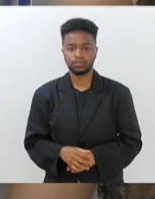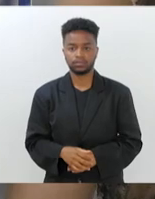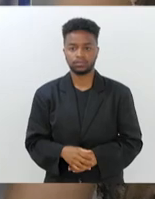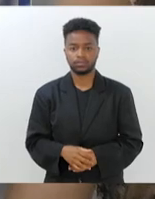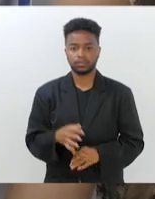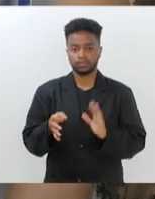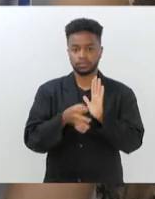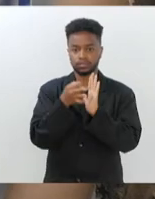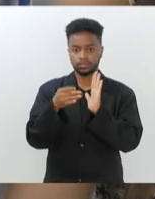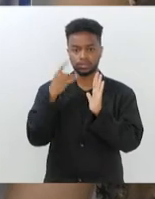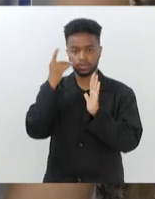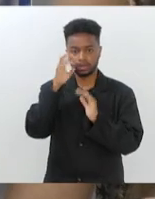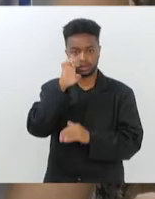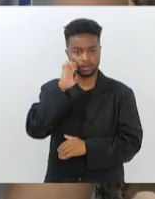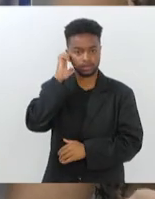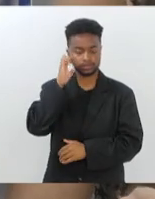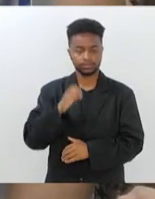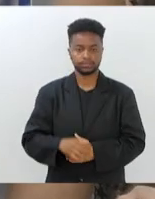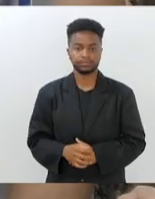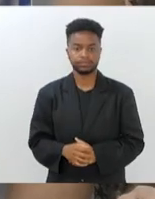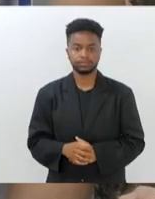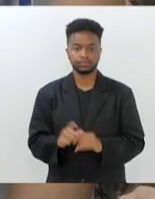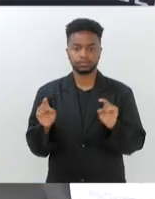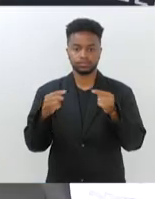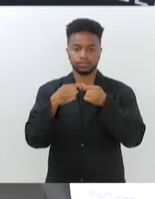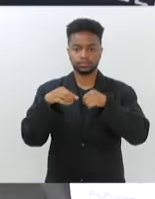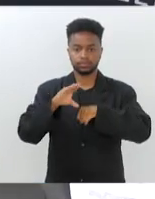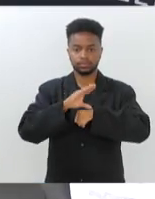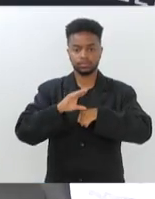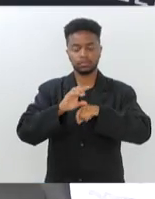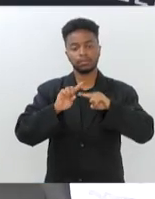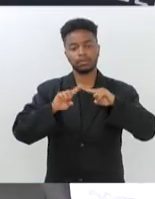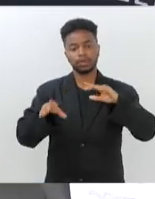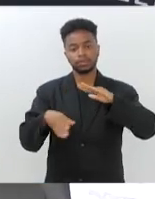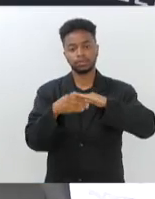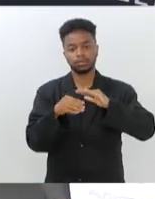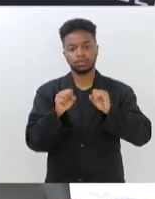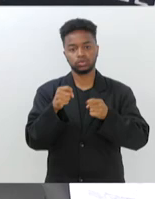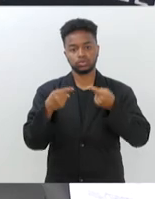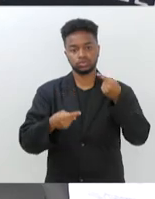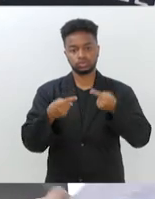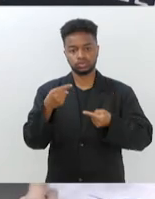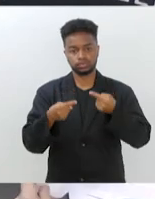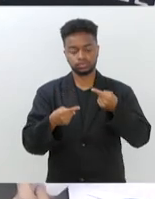parecer deputada constitucionalidade com emend presidente